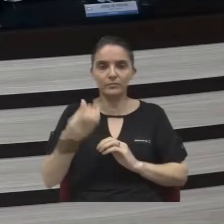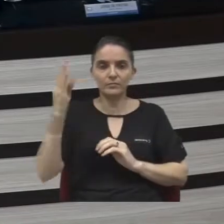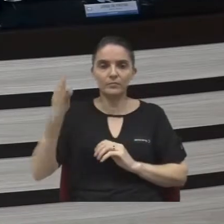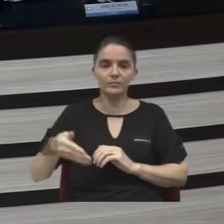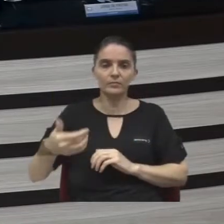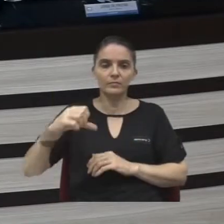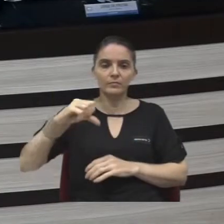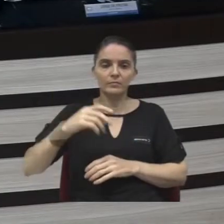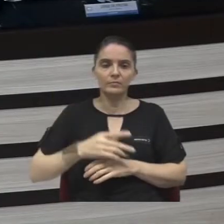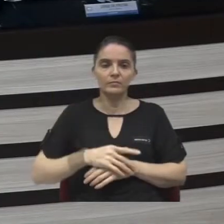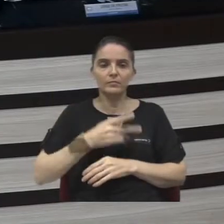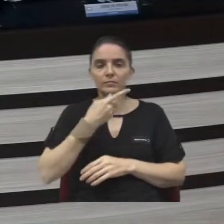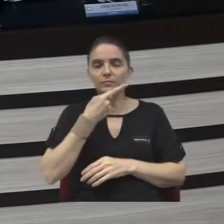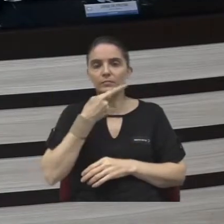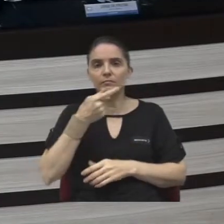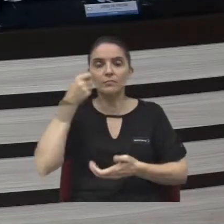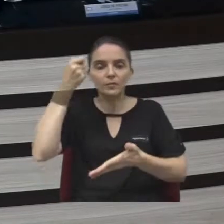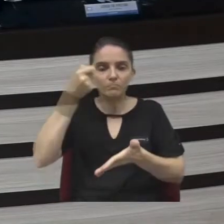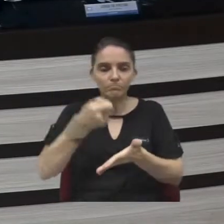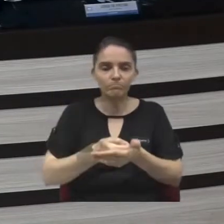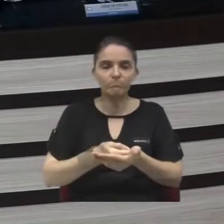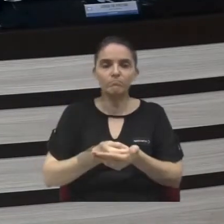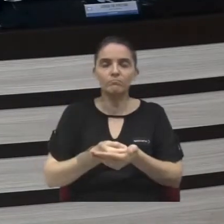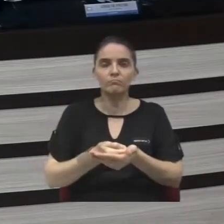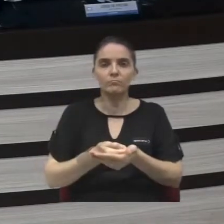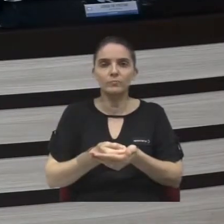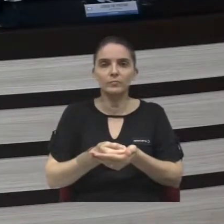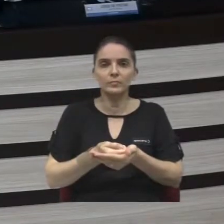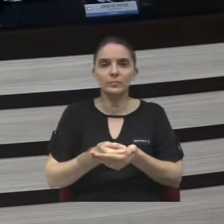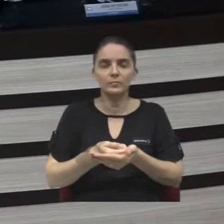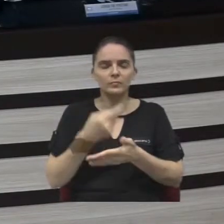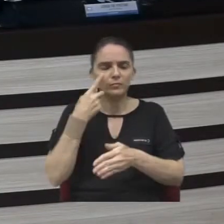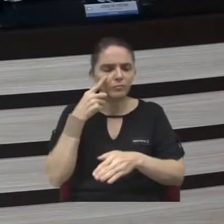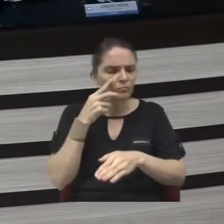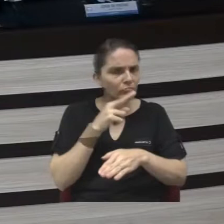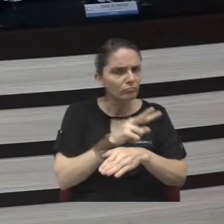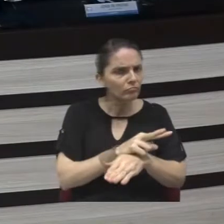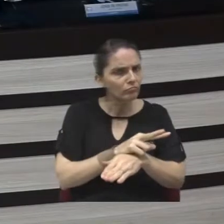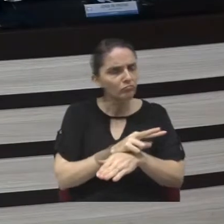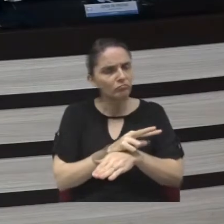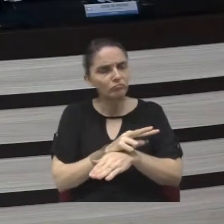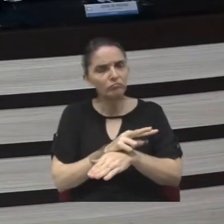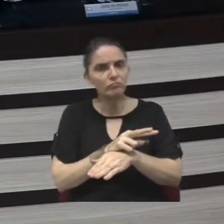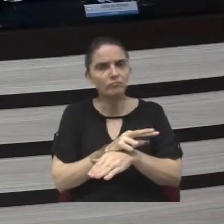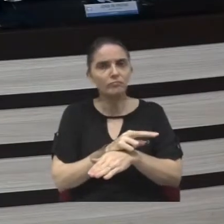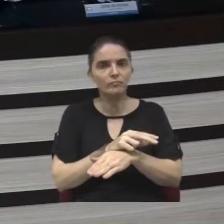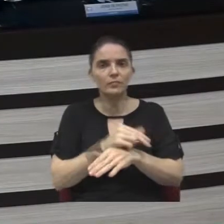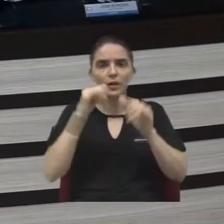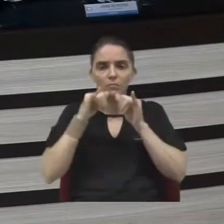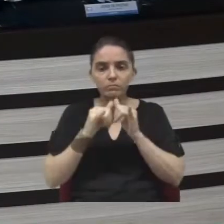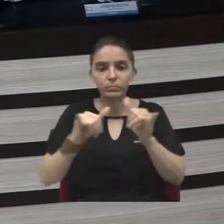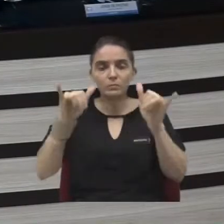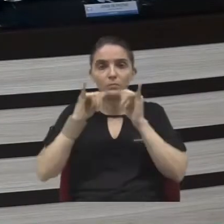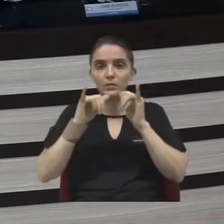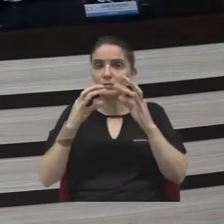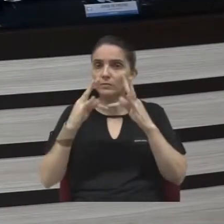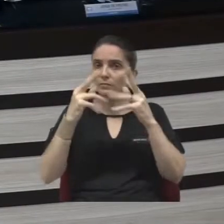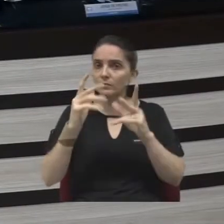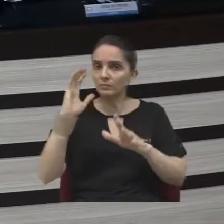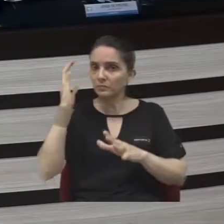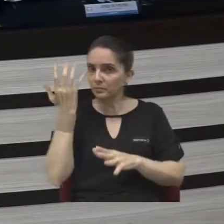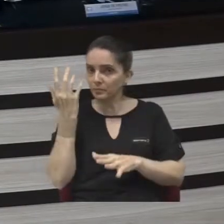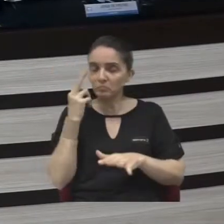dispõe sobre a obrigatoriedade de vistorias periódicas e a publicação das informações sobre as vistorias